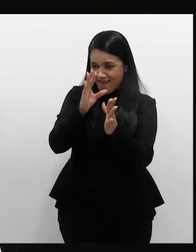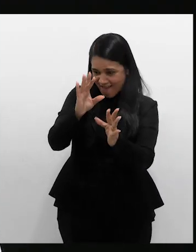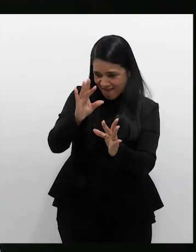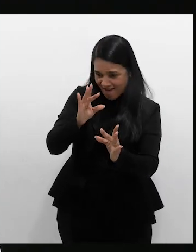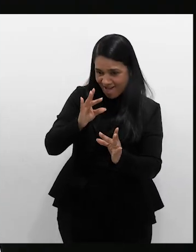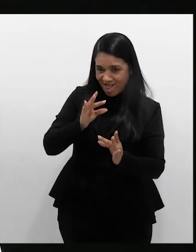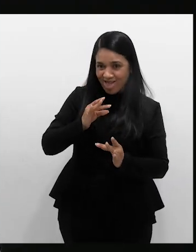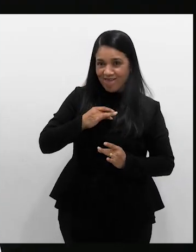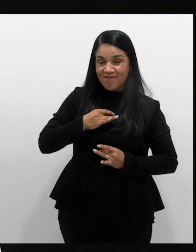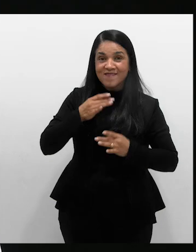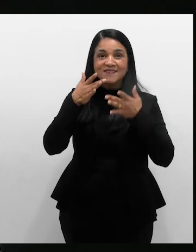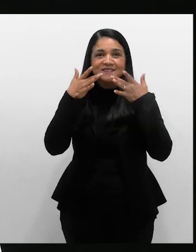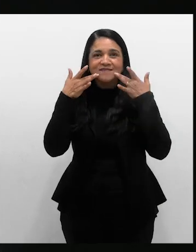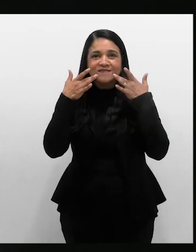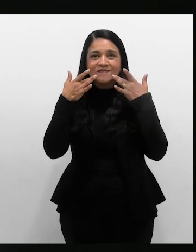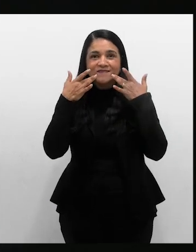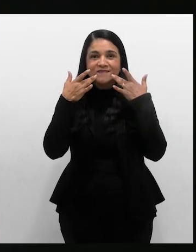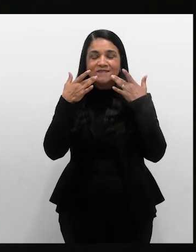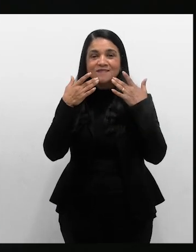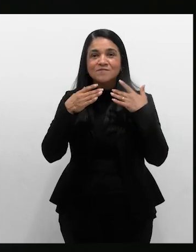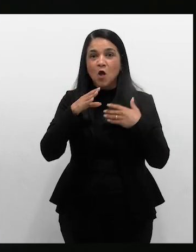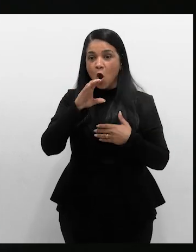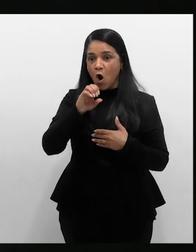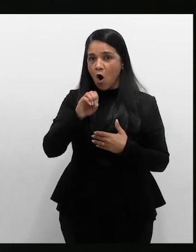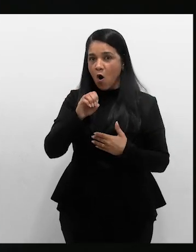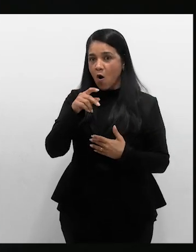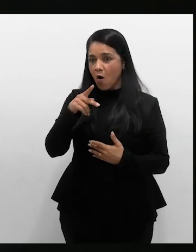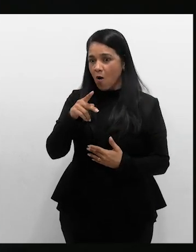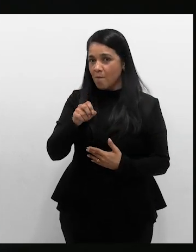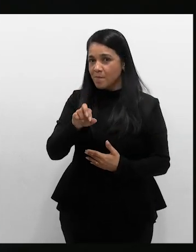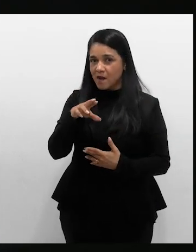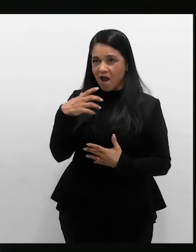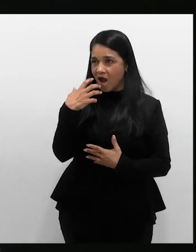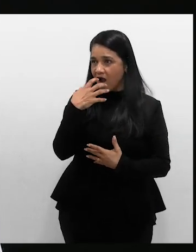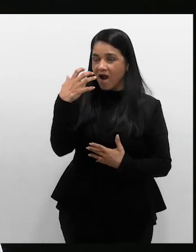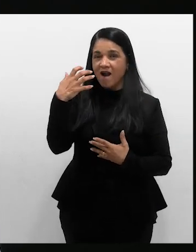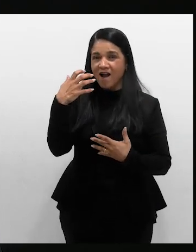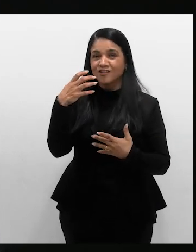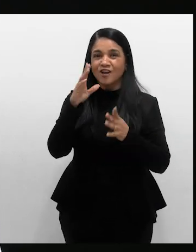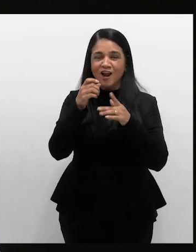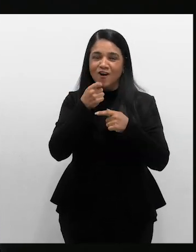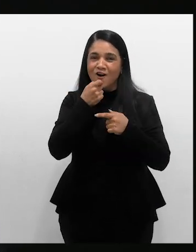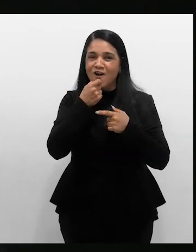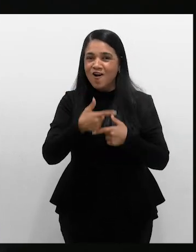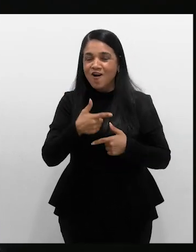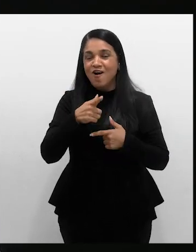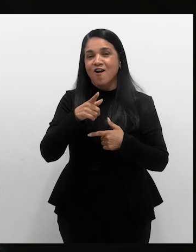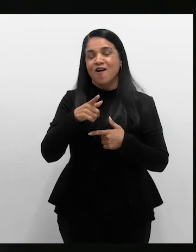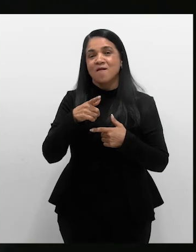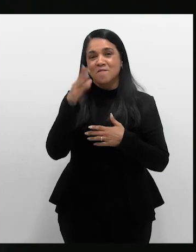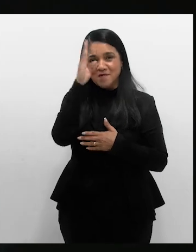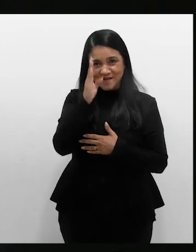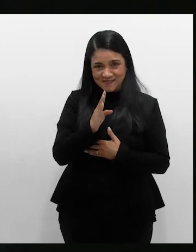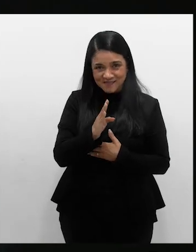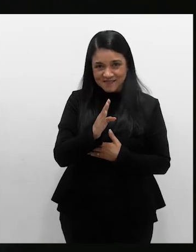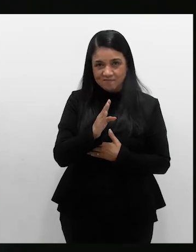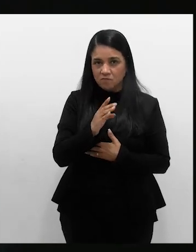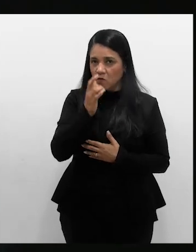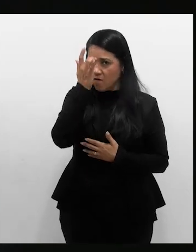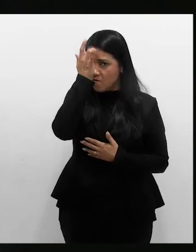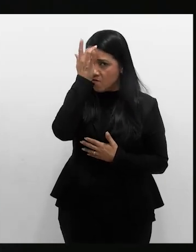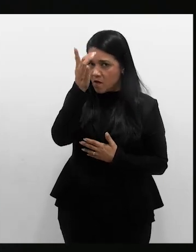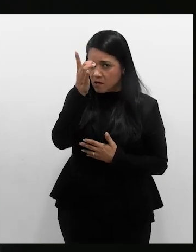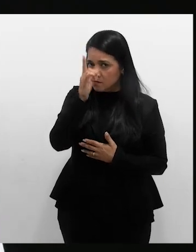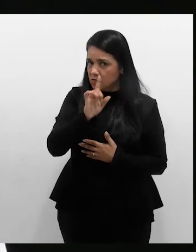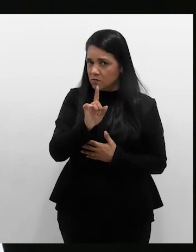fazer essa peça que é uma obra, vamos dizer assim, já é uma obra da comédia brasileira, que vamos combinar, não é